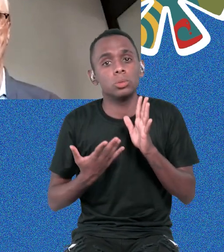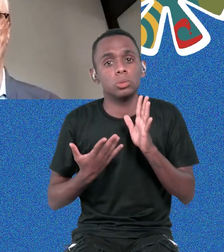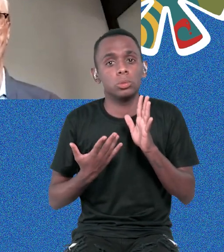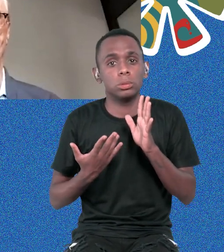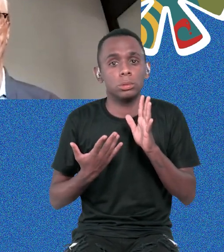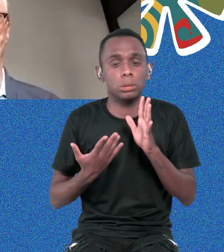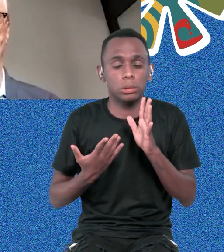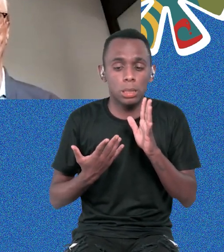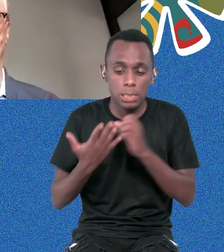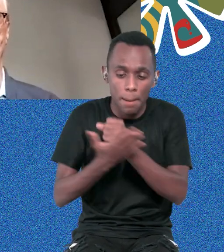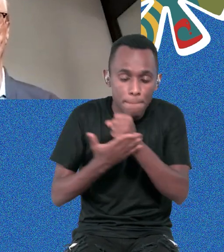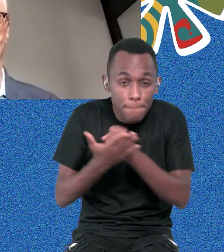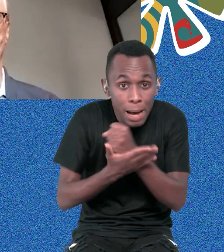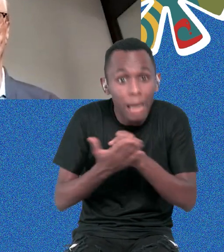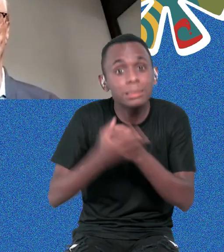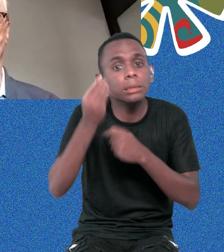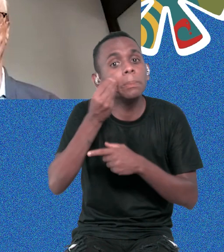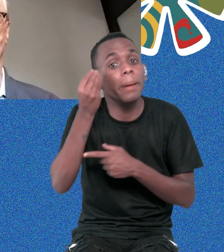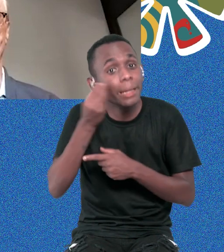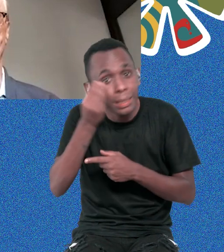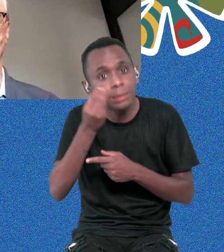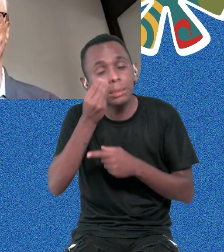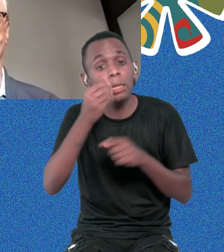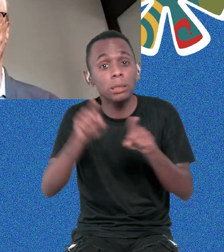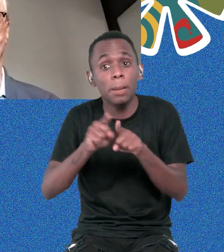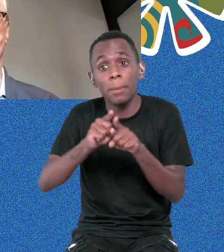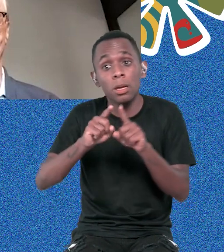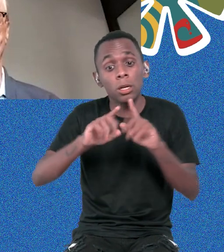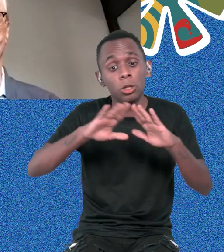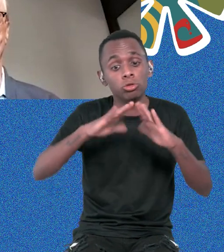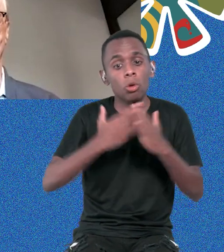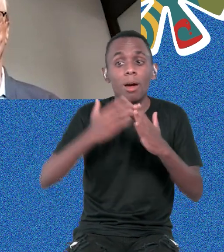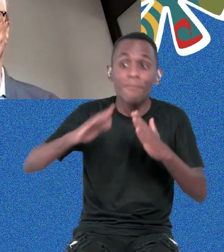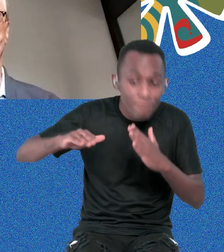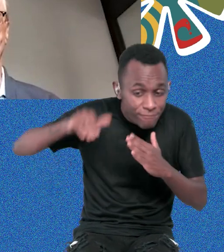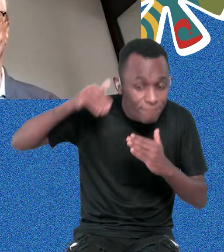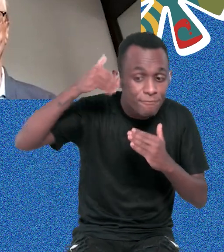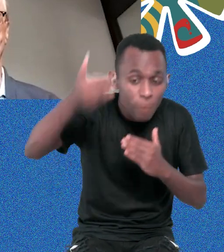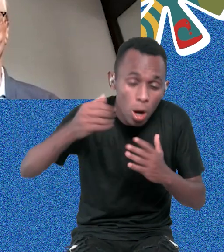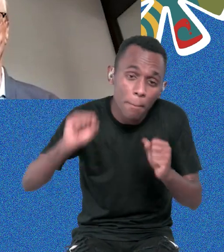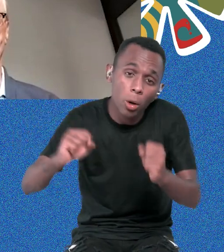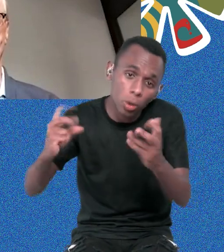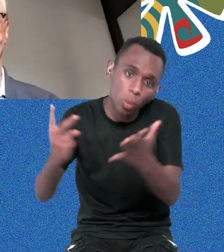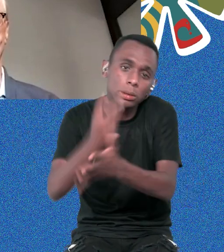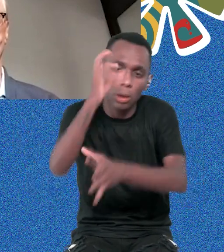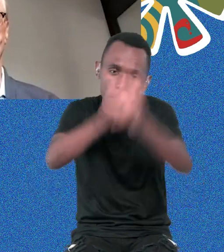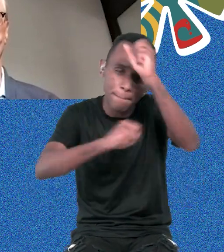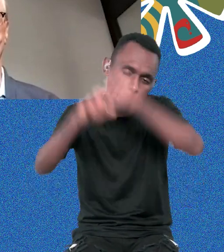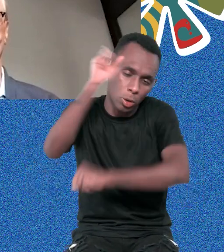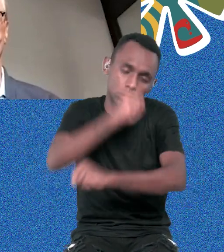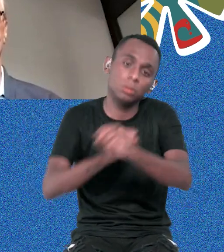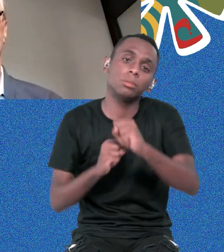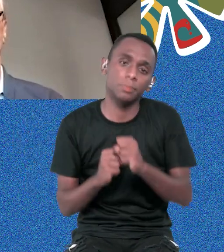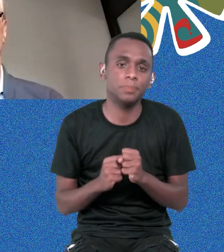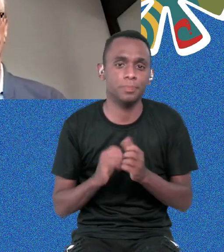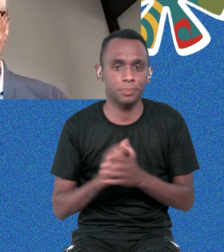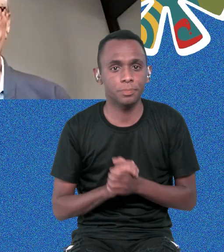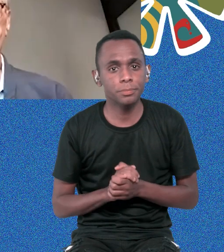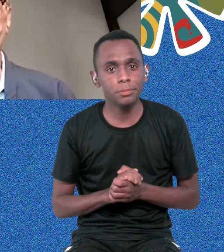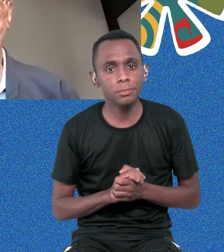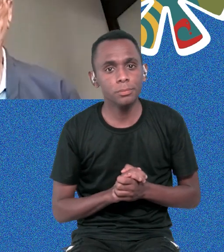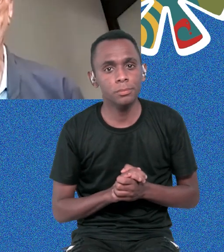elas são vivenciadas para além do espaço também da escola, né?